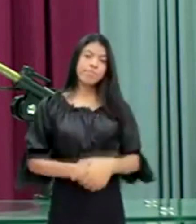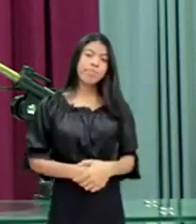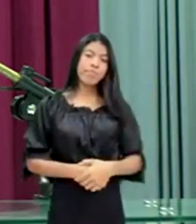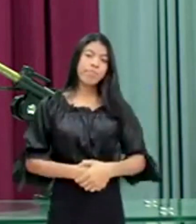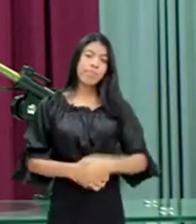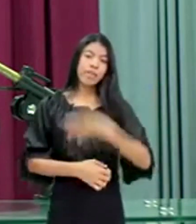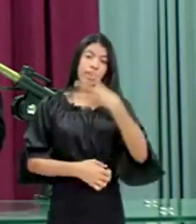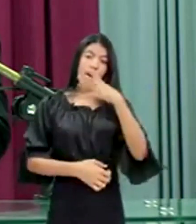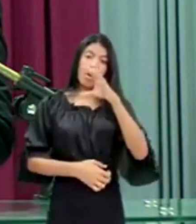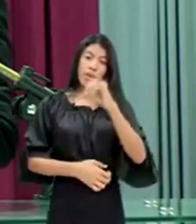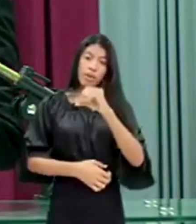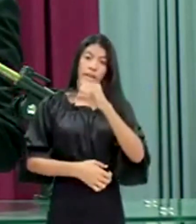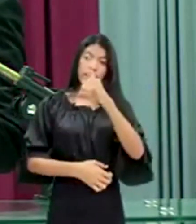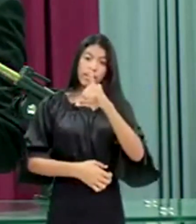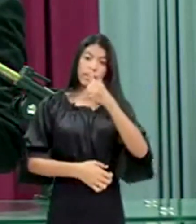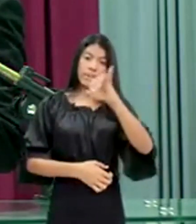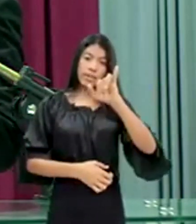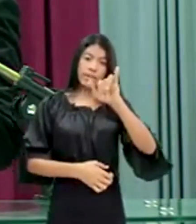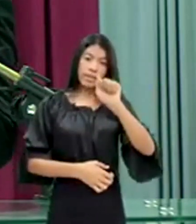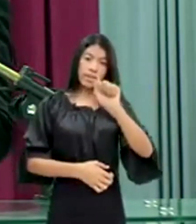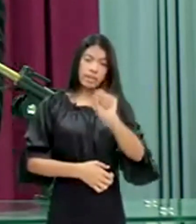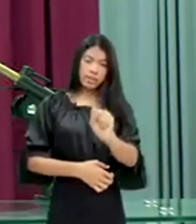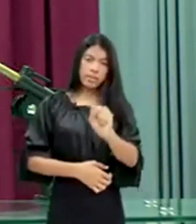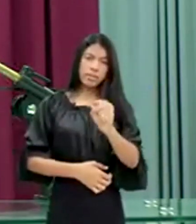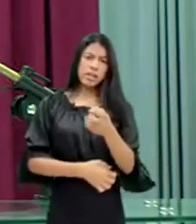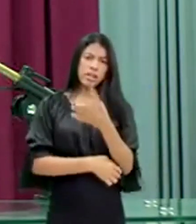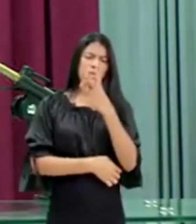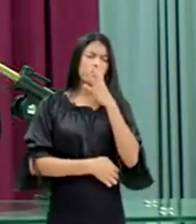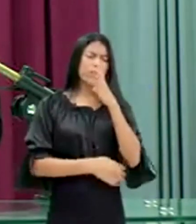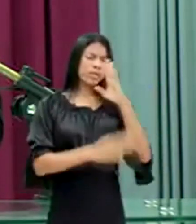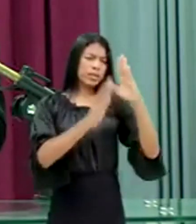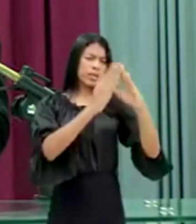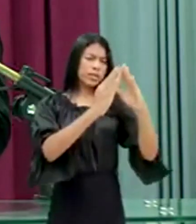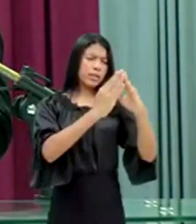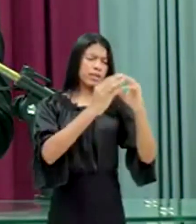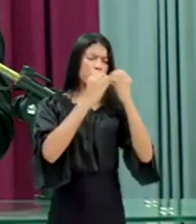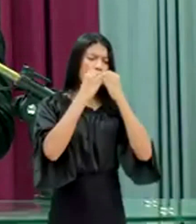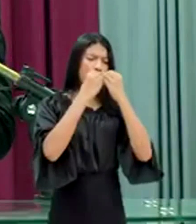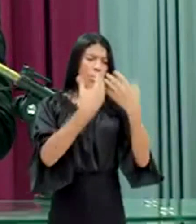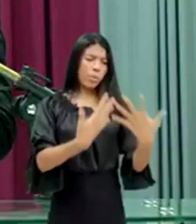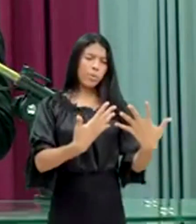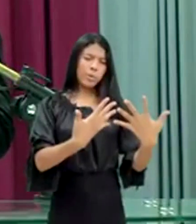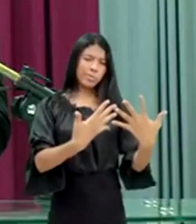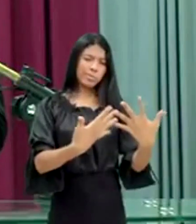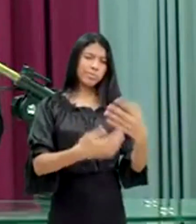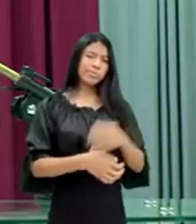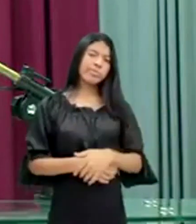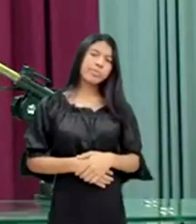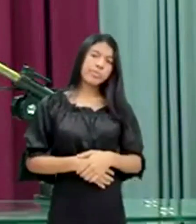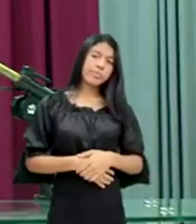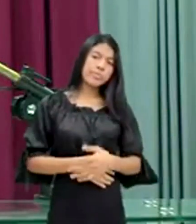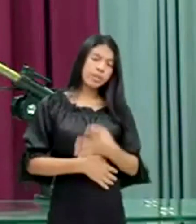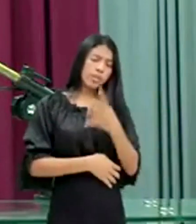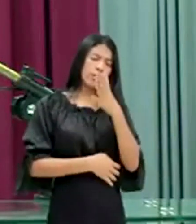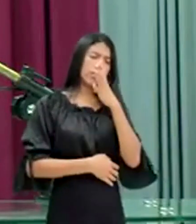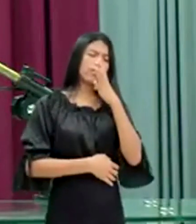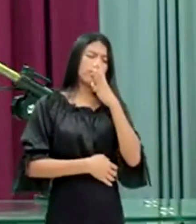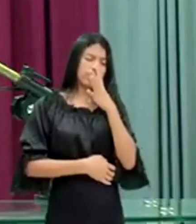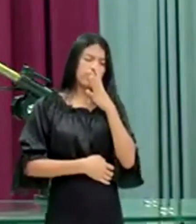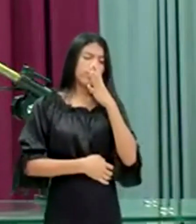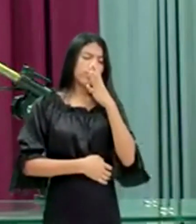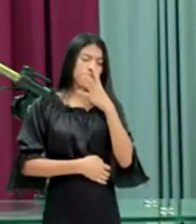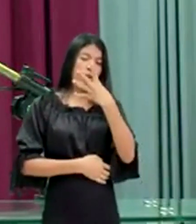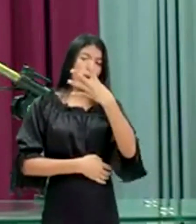40 dias viram que as casas eram boas. Por 40 dias viram que o fruto